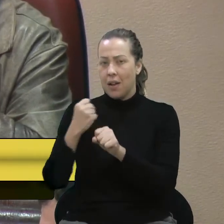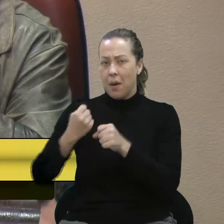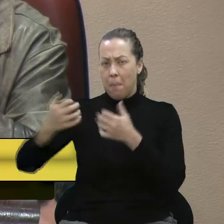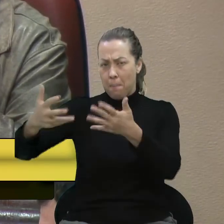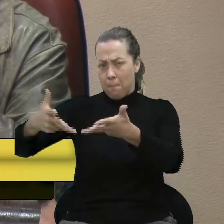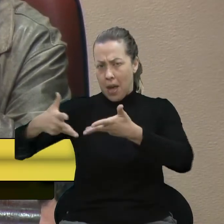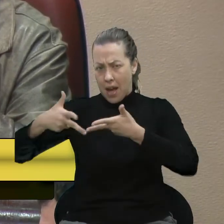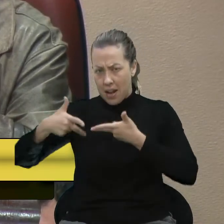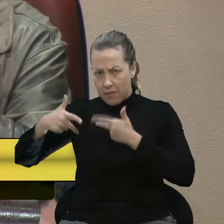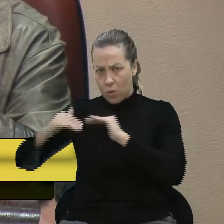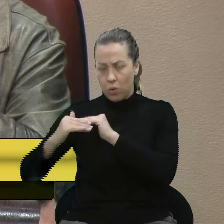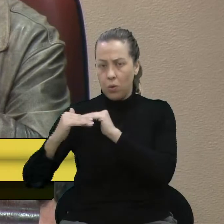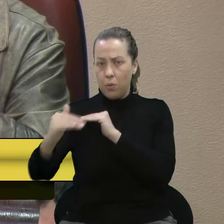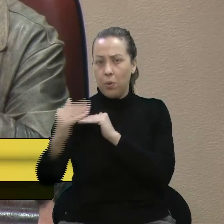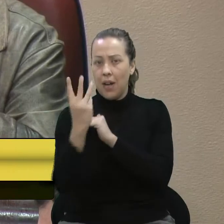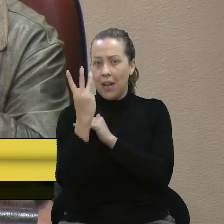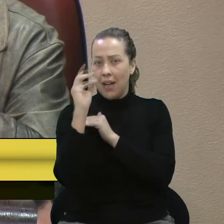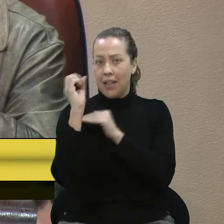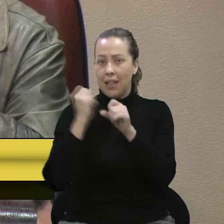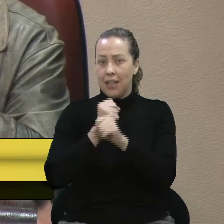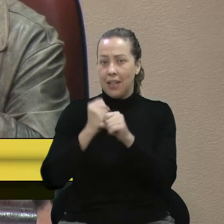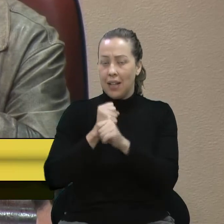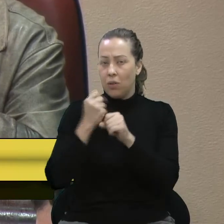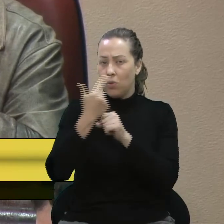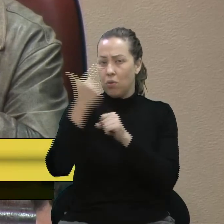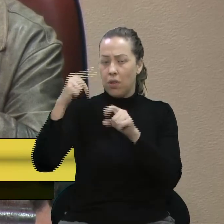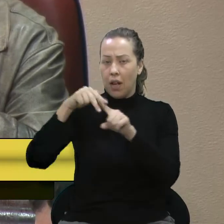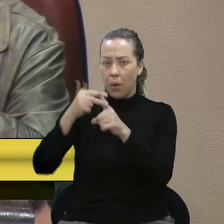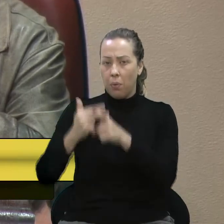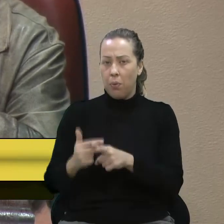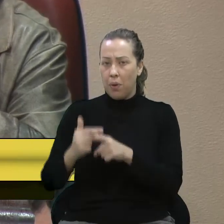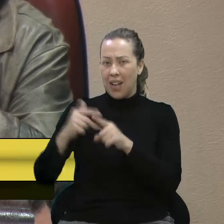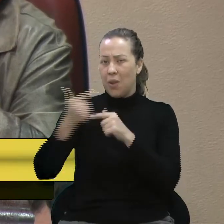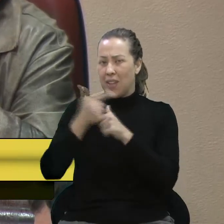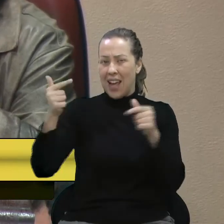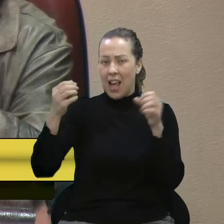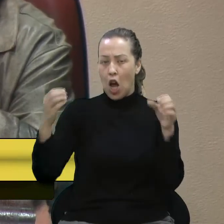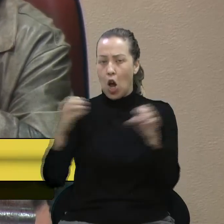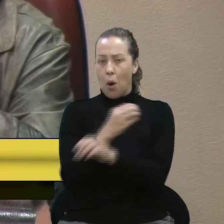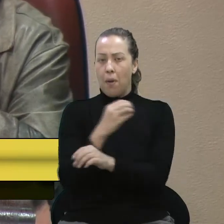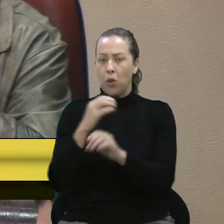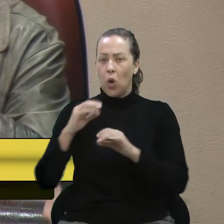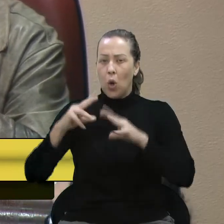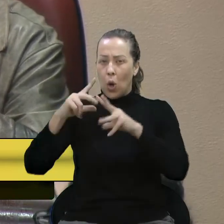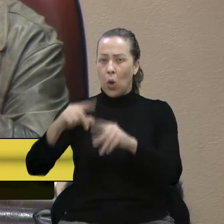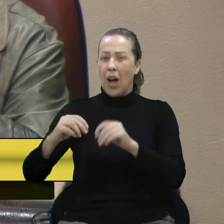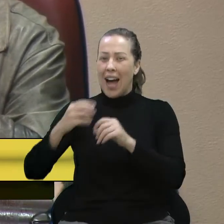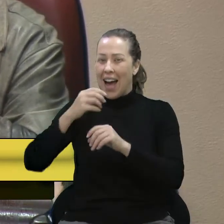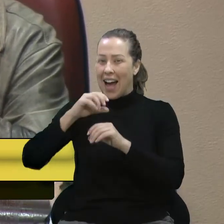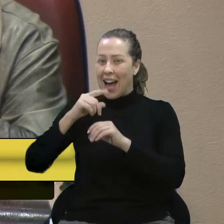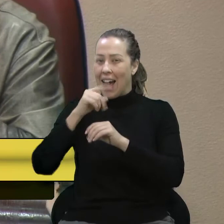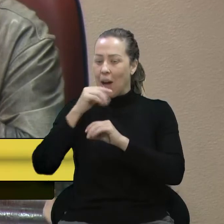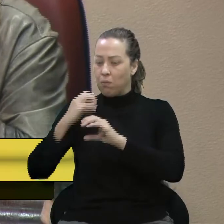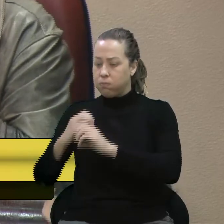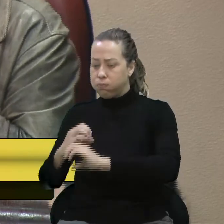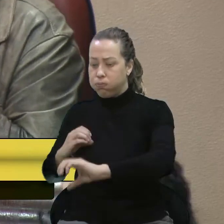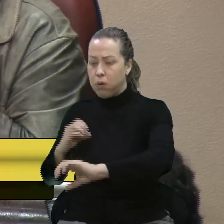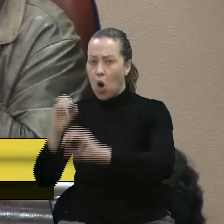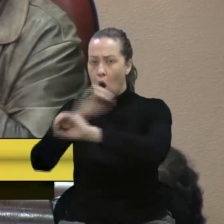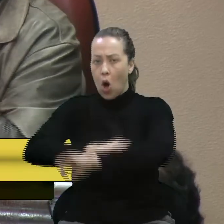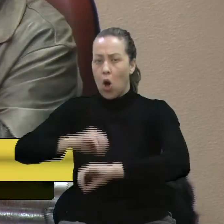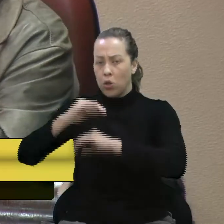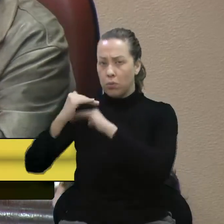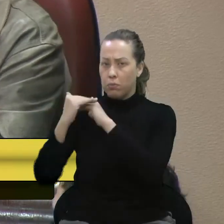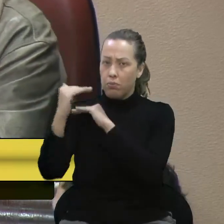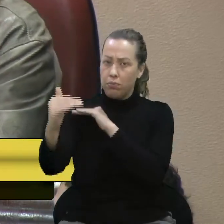espetacular. Por 30 anos não se tem manutenção, a fundo perdido, se trocou todo o saneamento, uma bela uma obra.